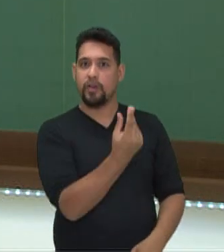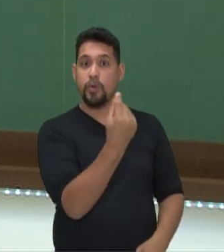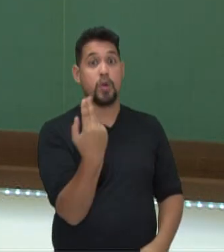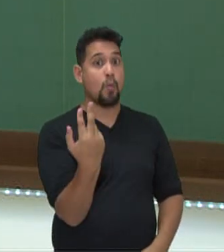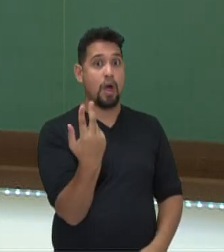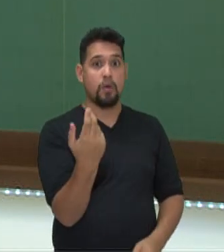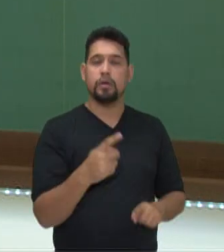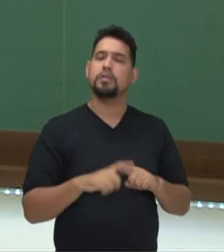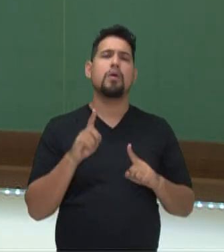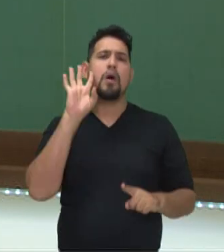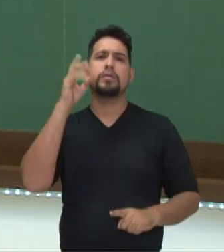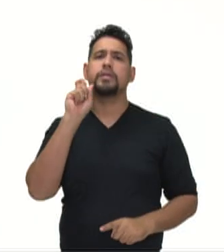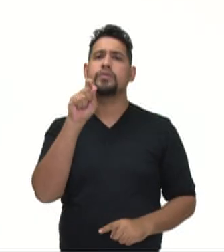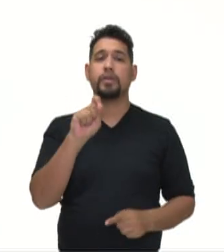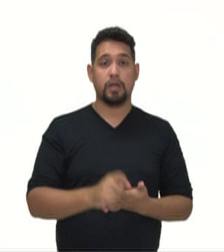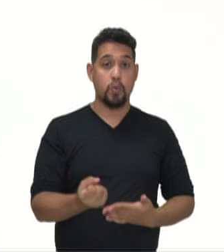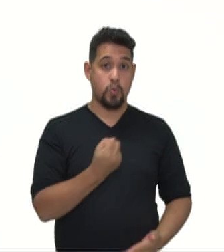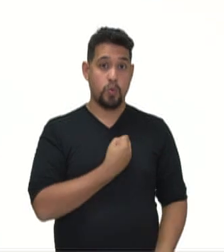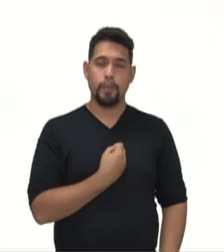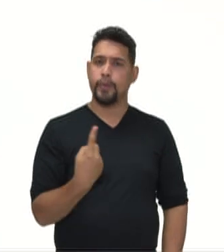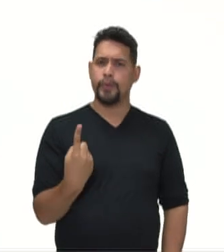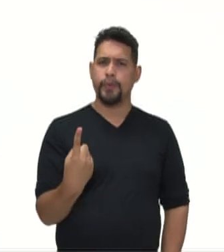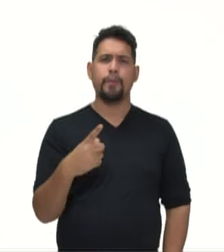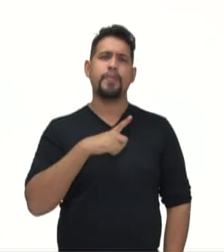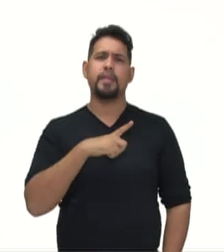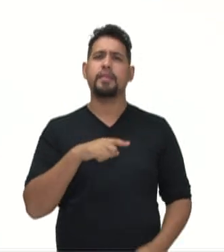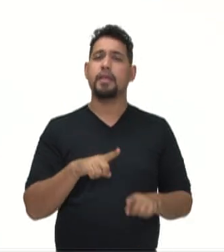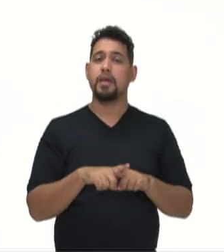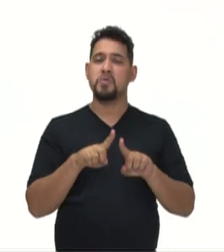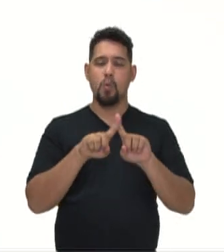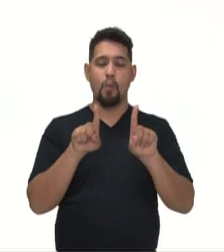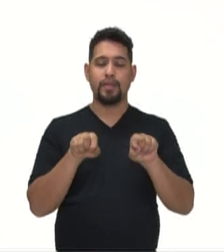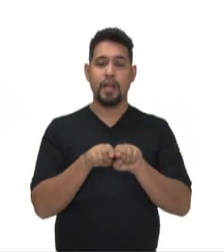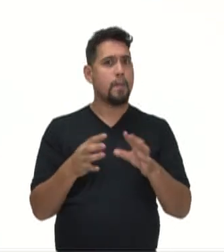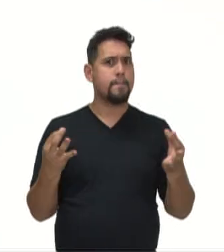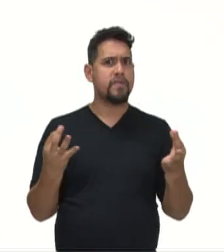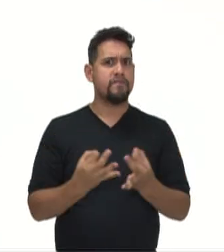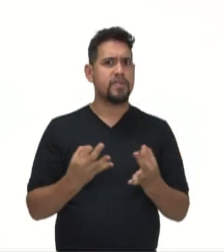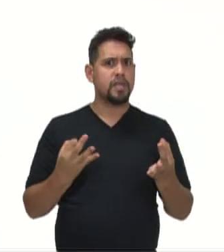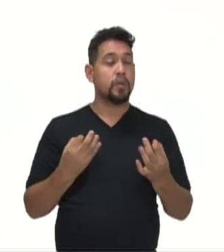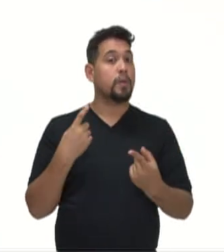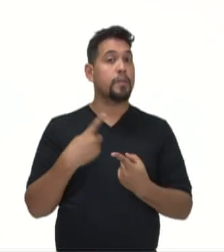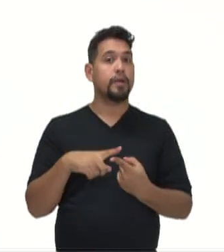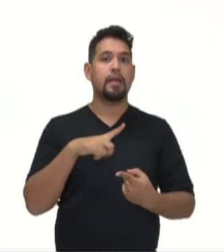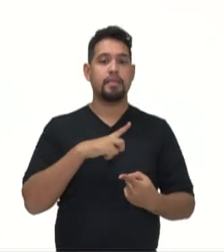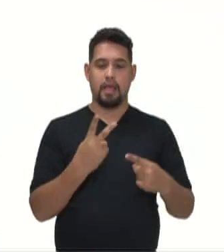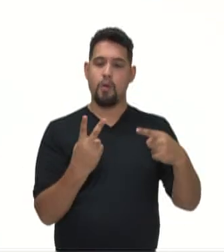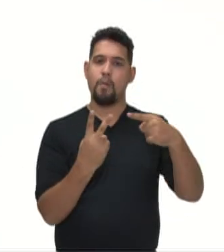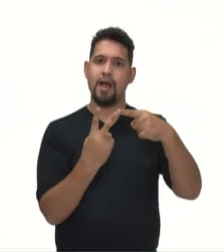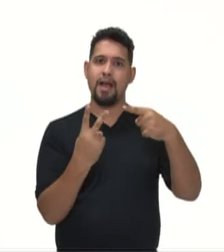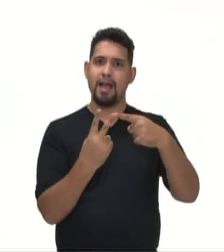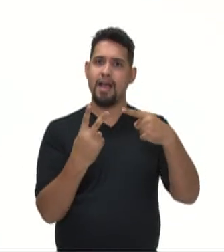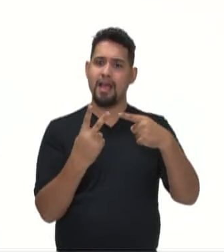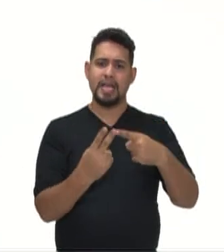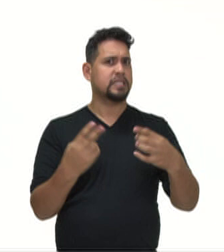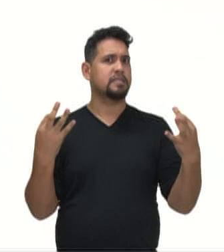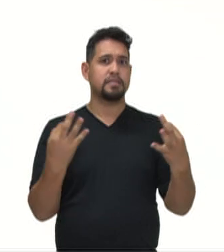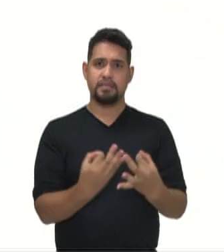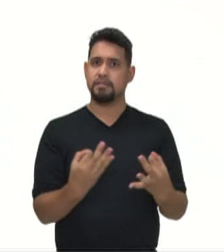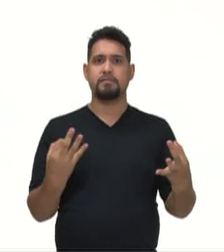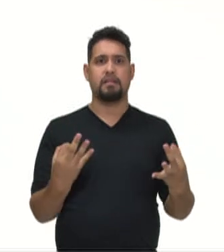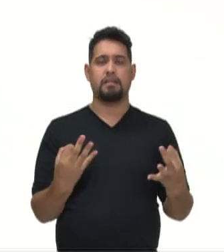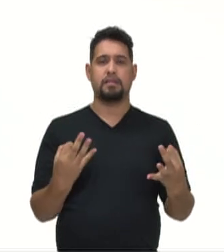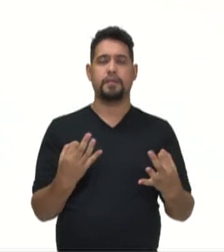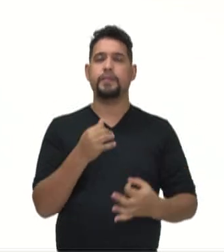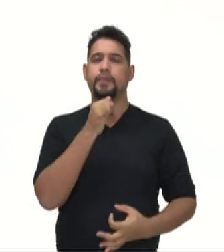o que acontece? O número 1, ele é um quadrado perfeito, porque ele tem uma raiz exata. Ou